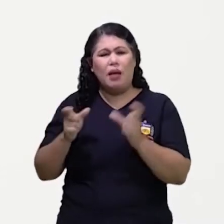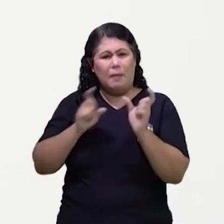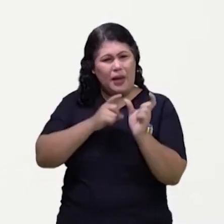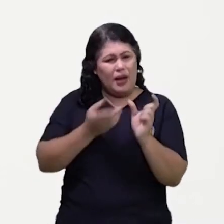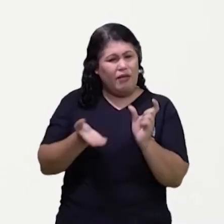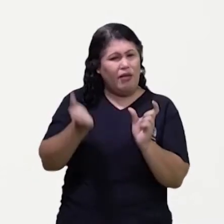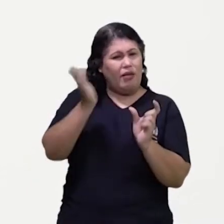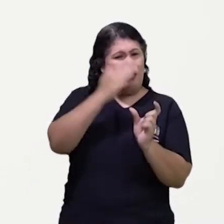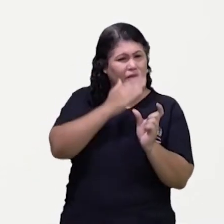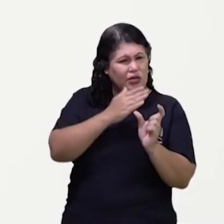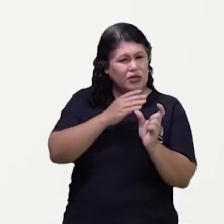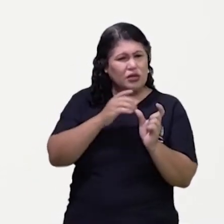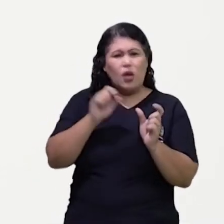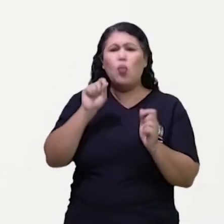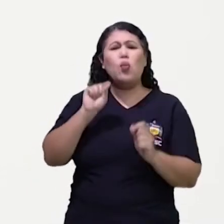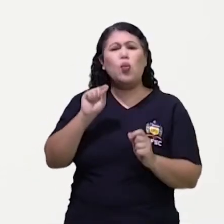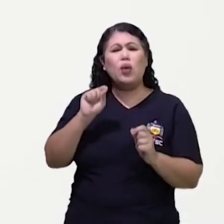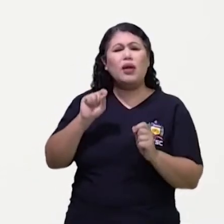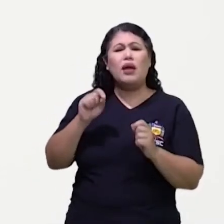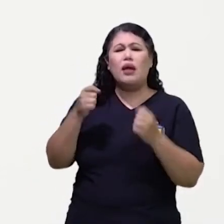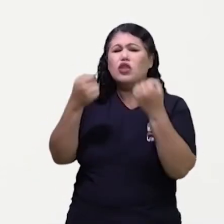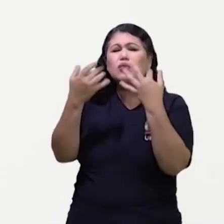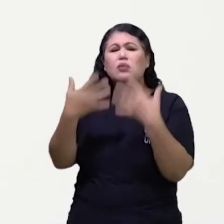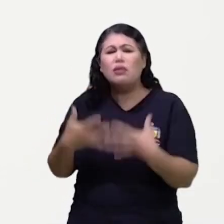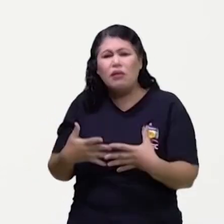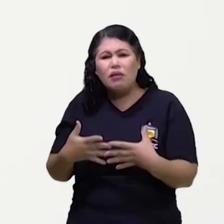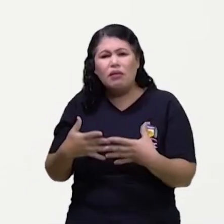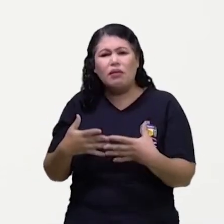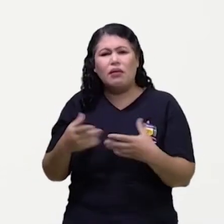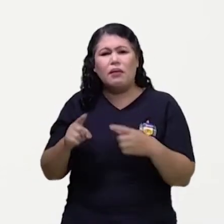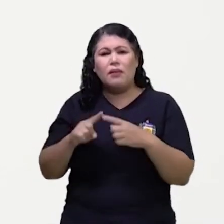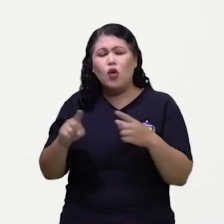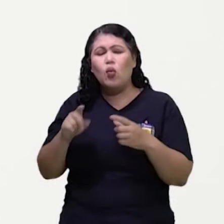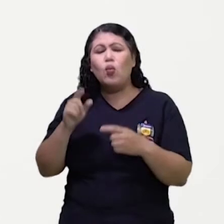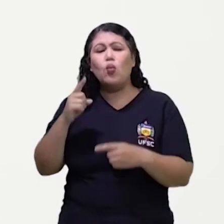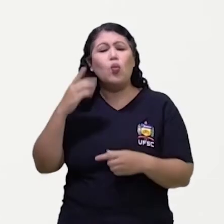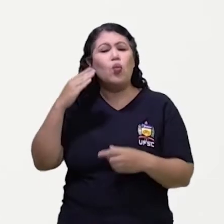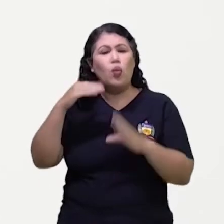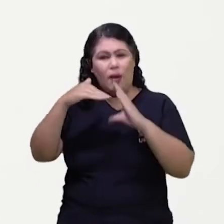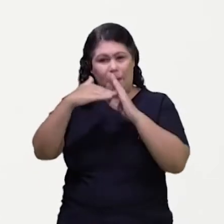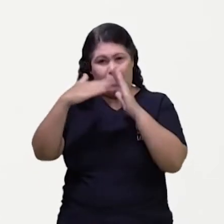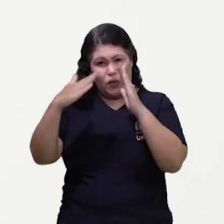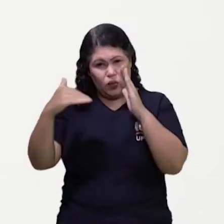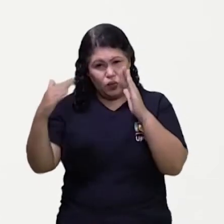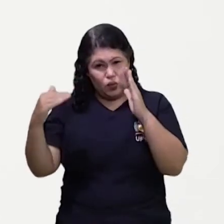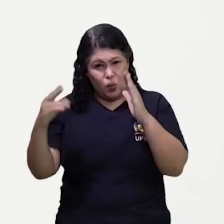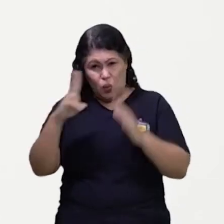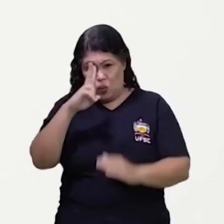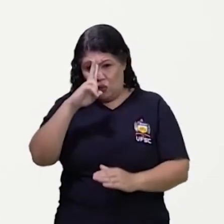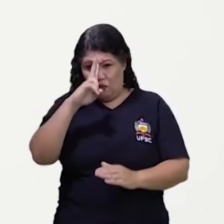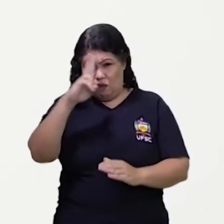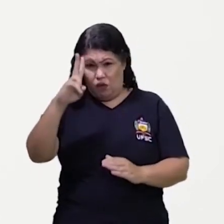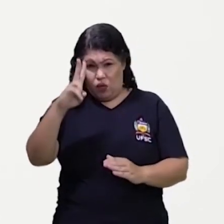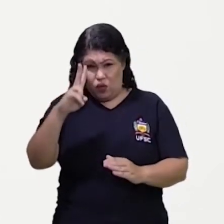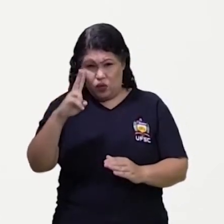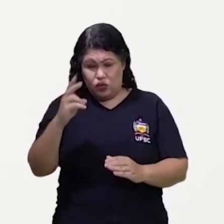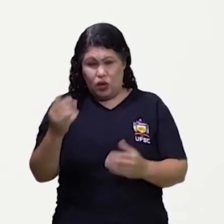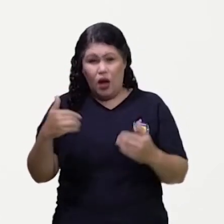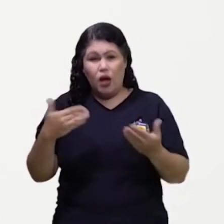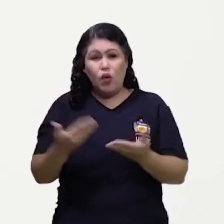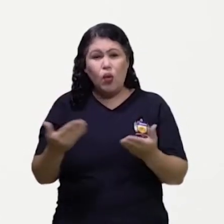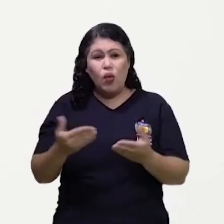anterior, com era mais forte, ou seja, o som era mais alto. E nessa palavra